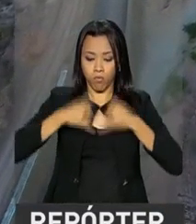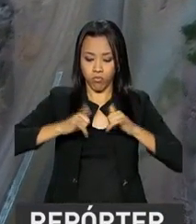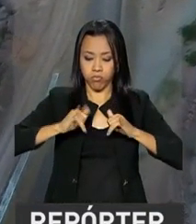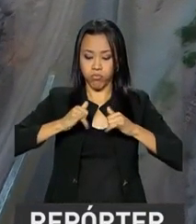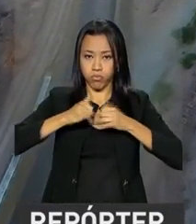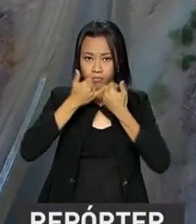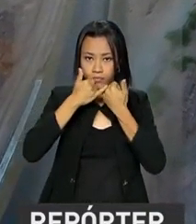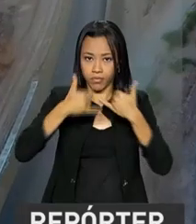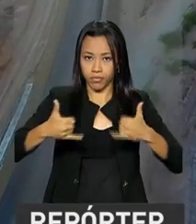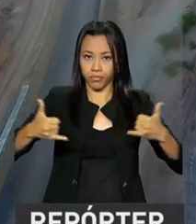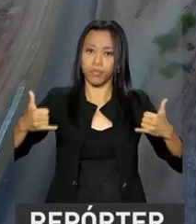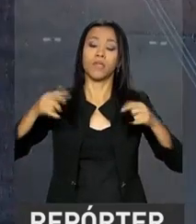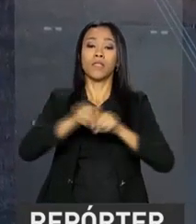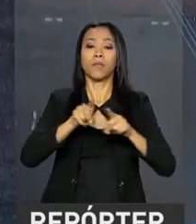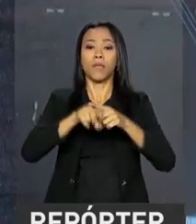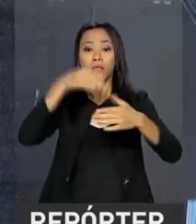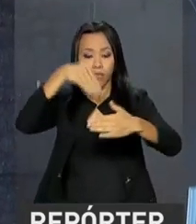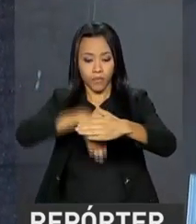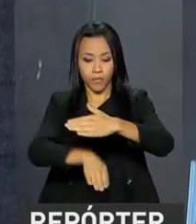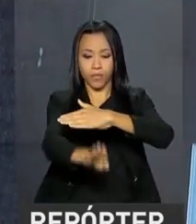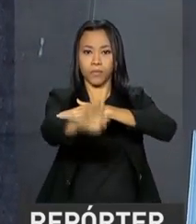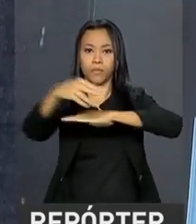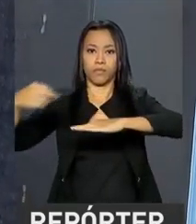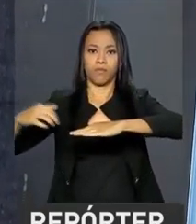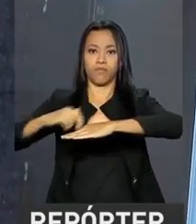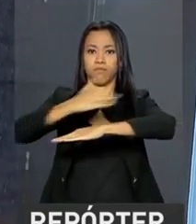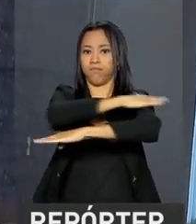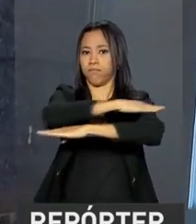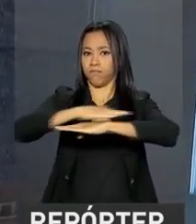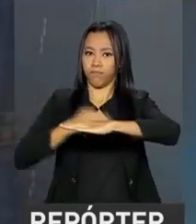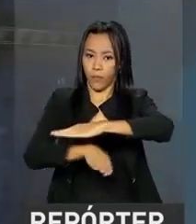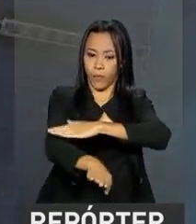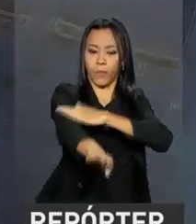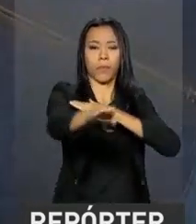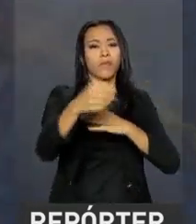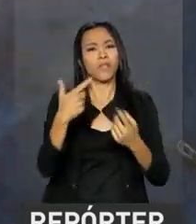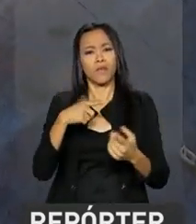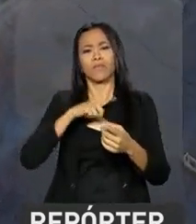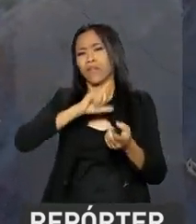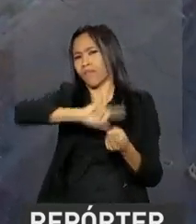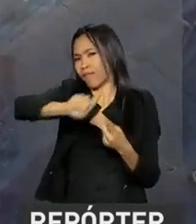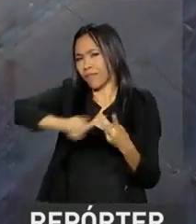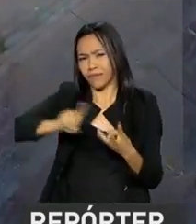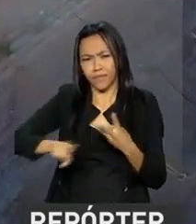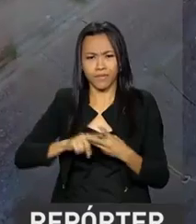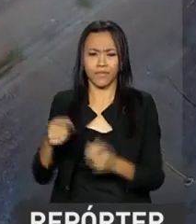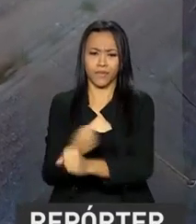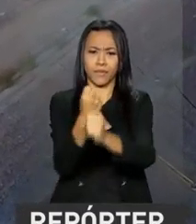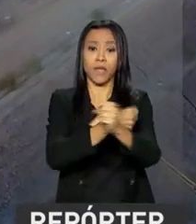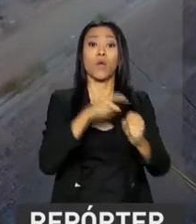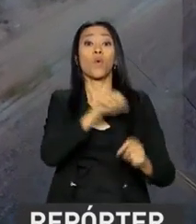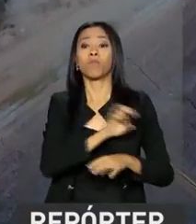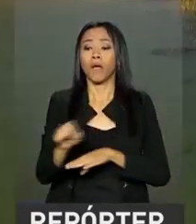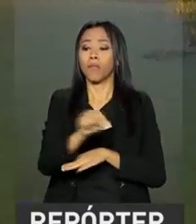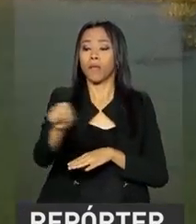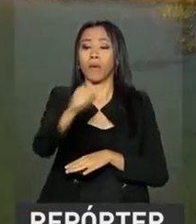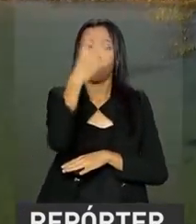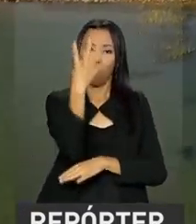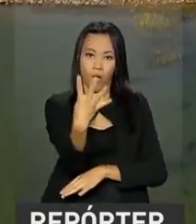túneis e ainda o fornecimento de energia e linhas de transmissão. A integração vai atender 4 estados do Nordeste